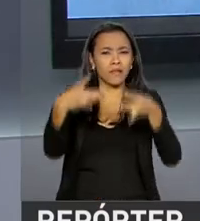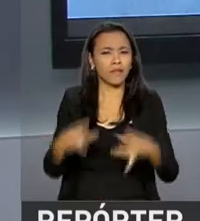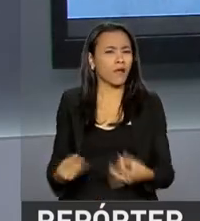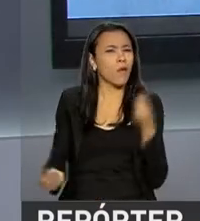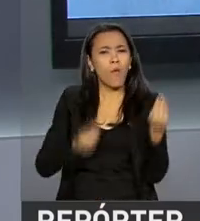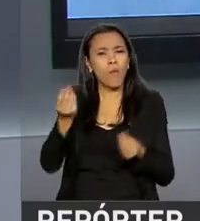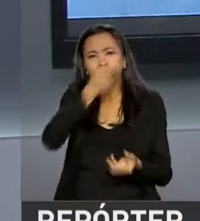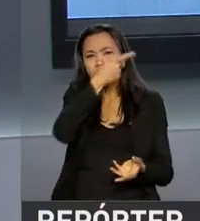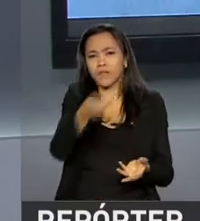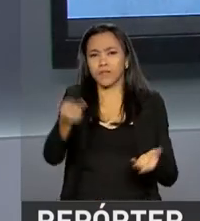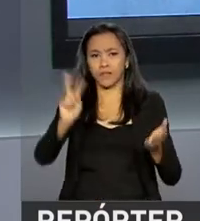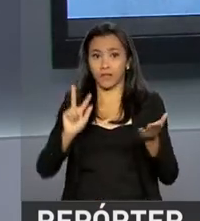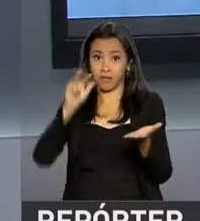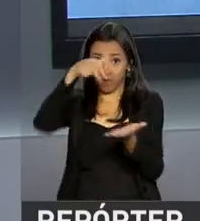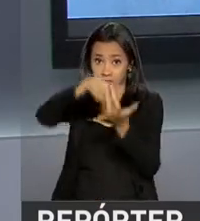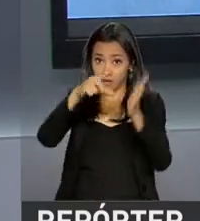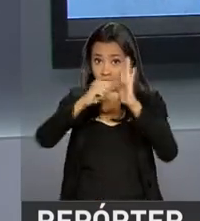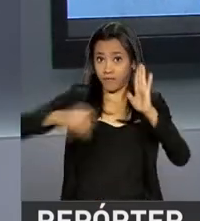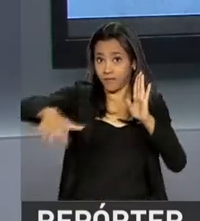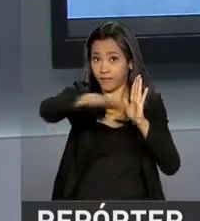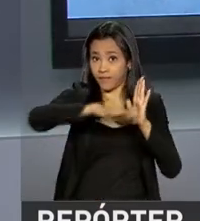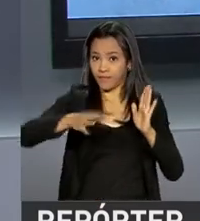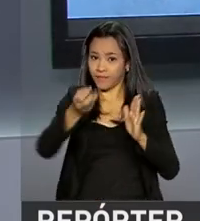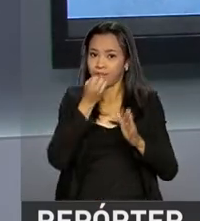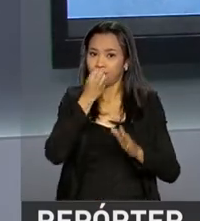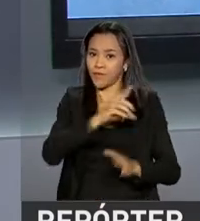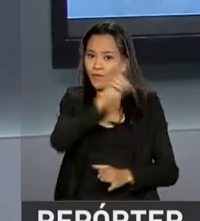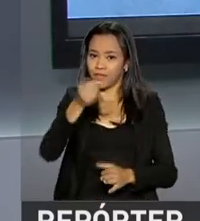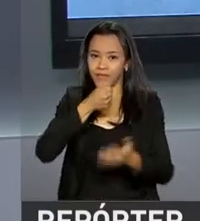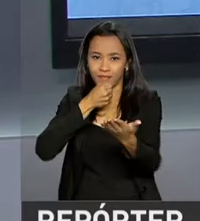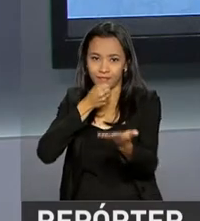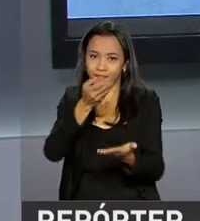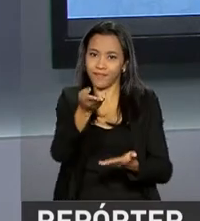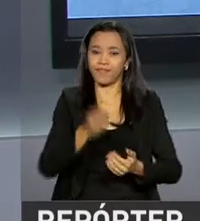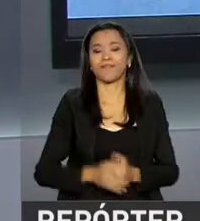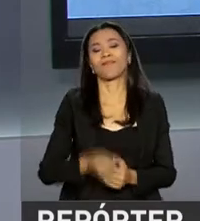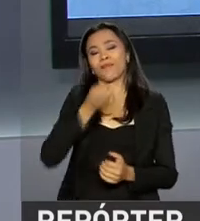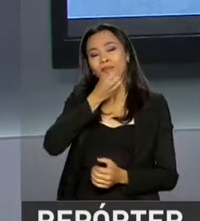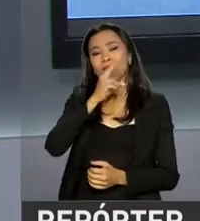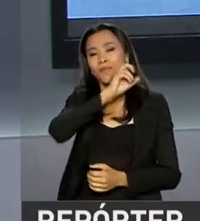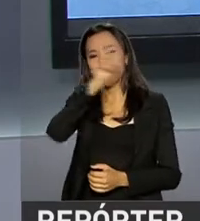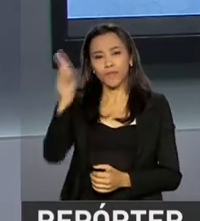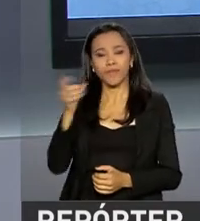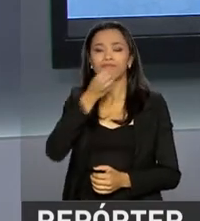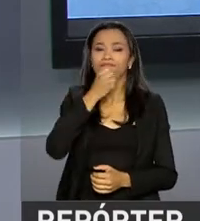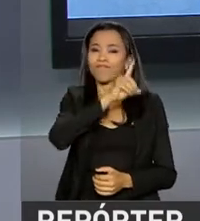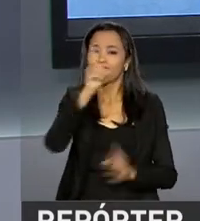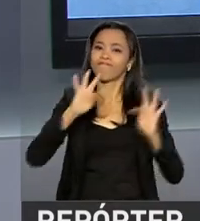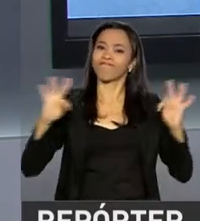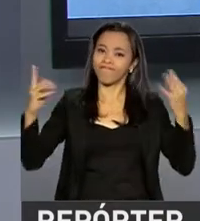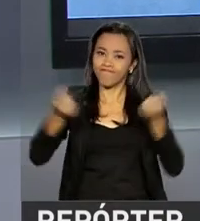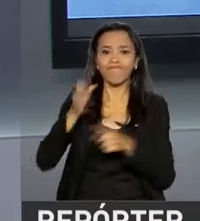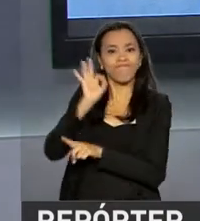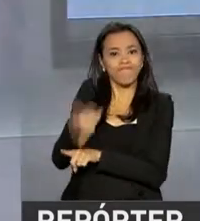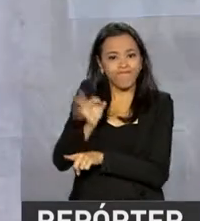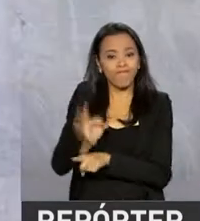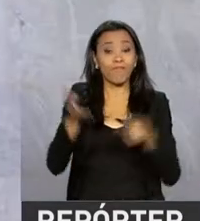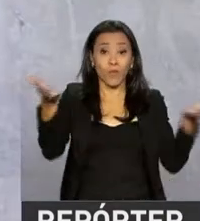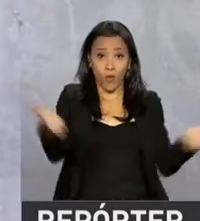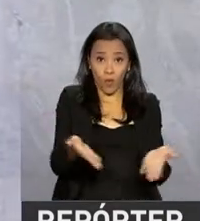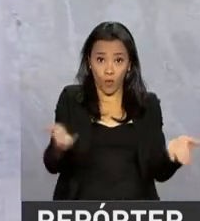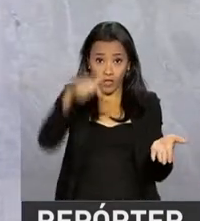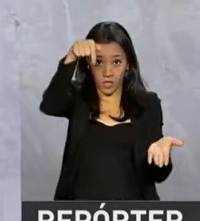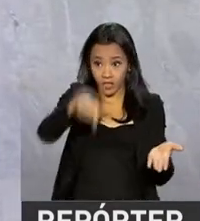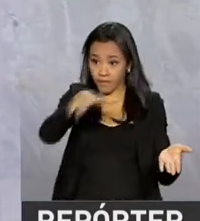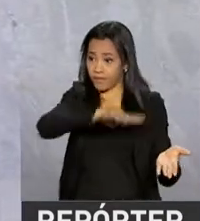visita com a repórter maria que é novo bonsmara bom dia carolina bom dia a todos é isso mesmo carolina hoje aqui no palácio